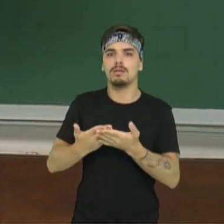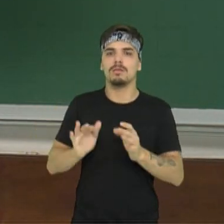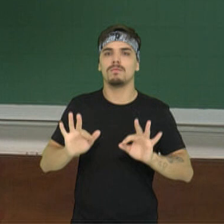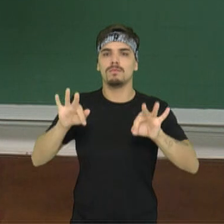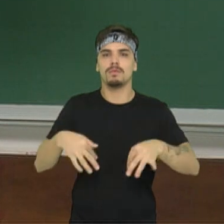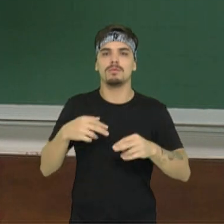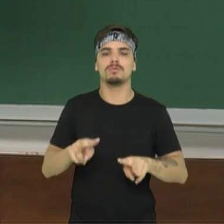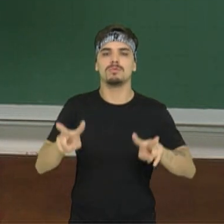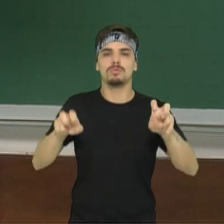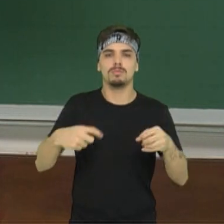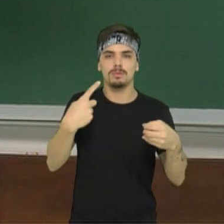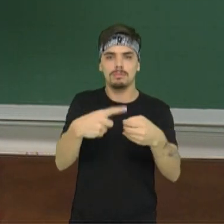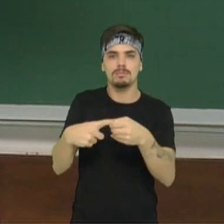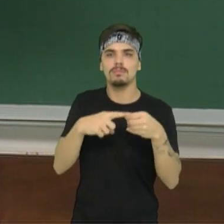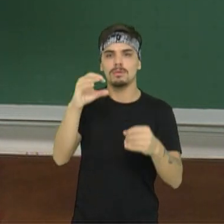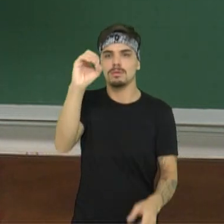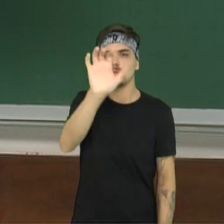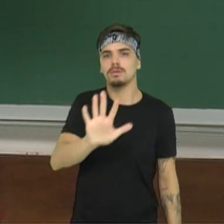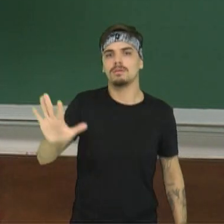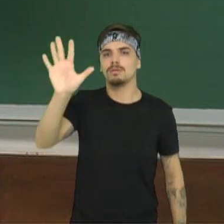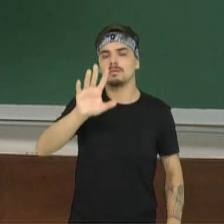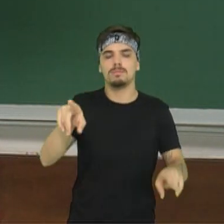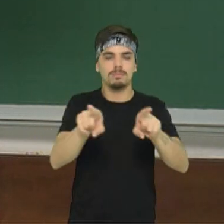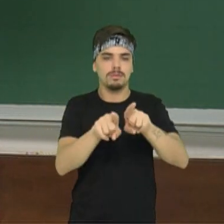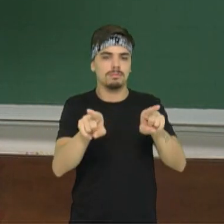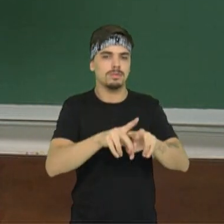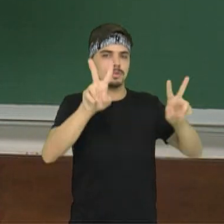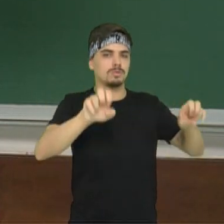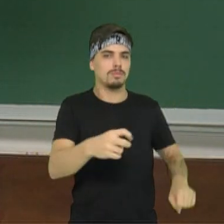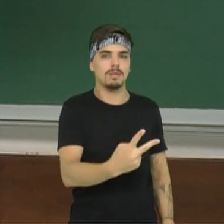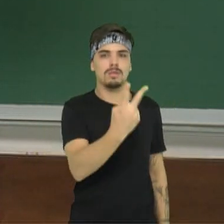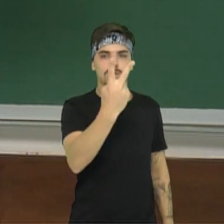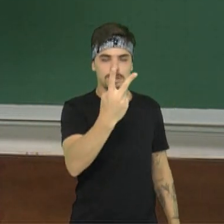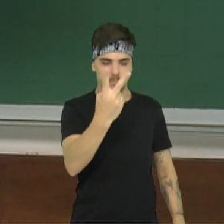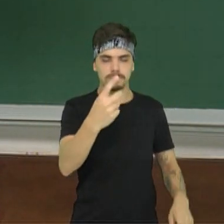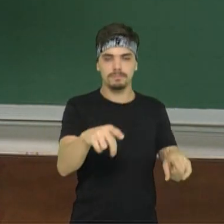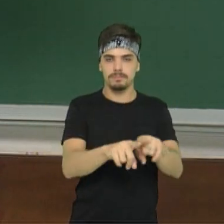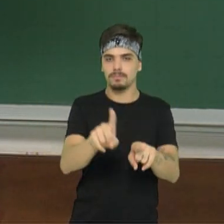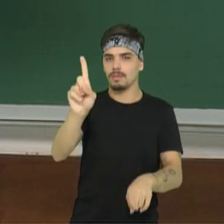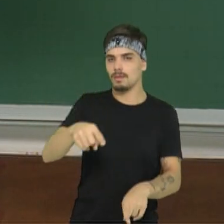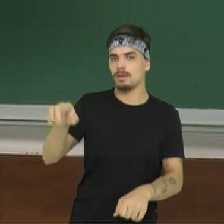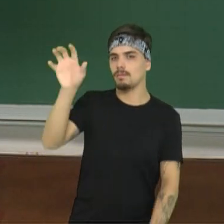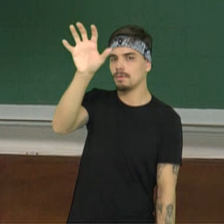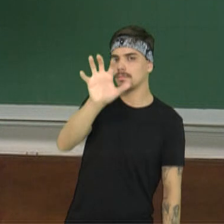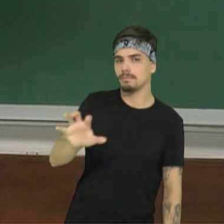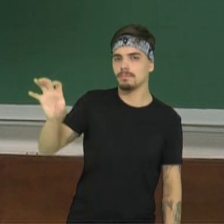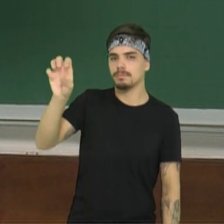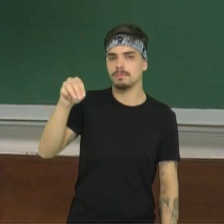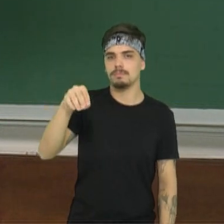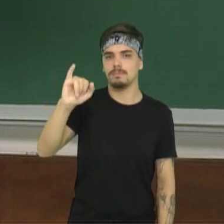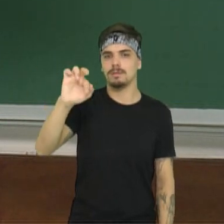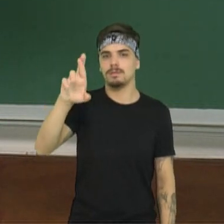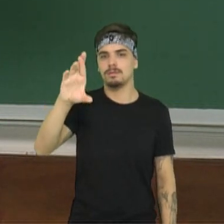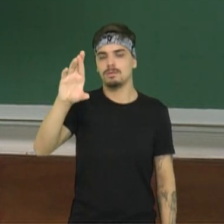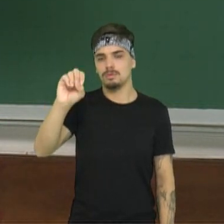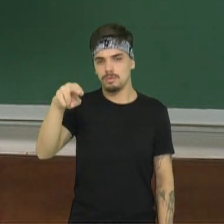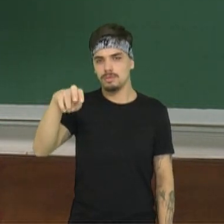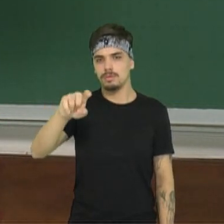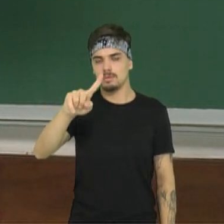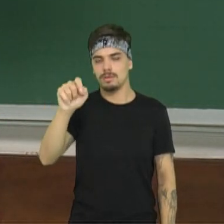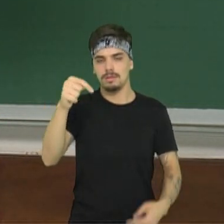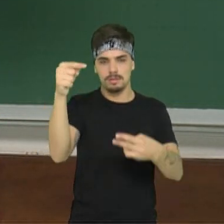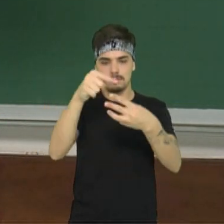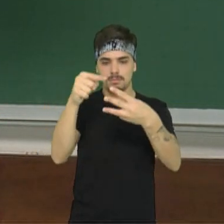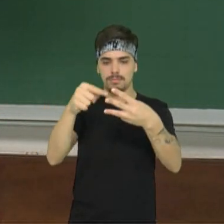aí o processo de urbanização na Oceania, fizemos a parte 2, que foram as regiões da Micronésia, Melanésia